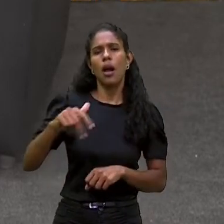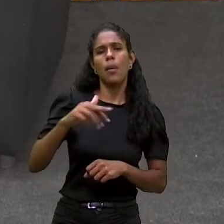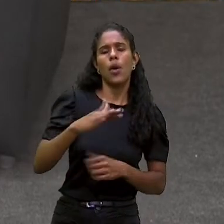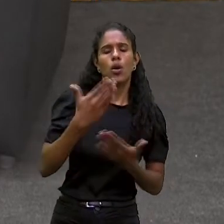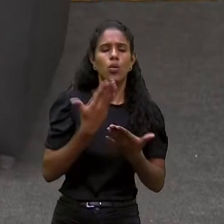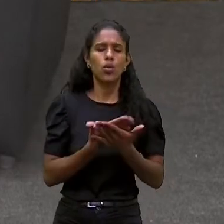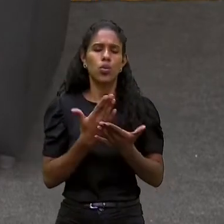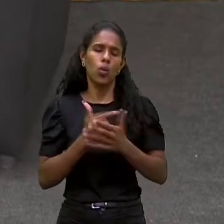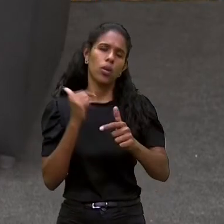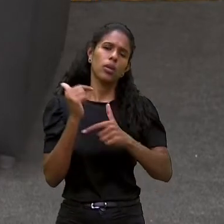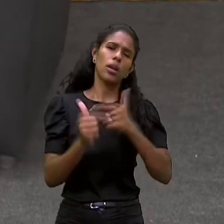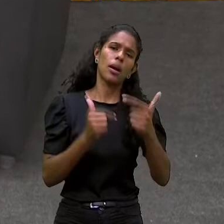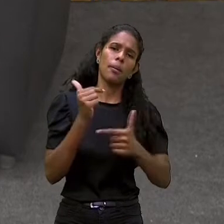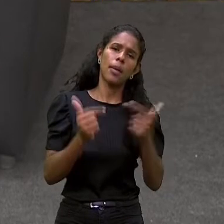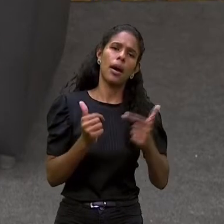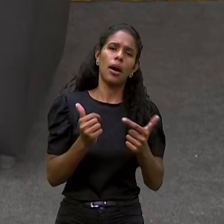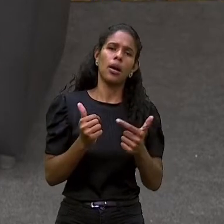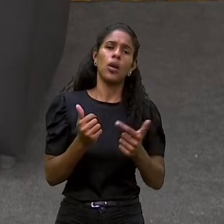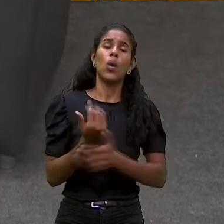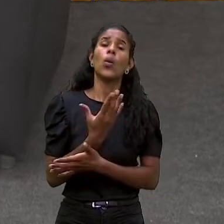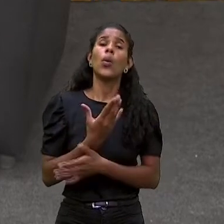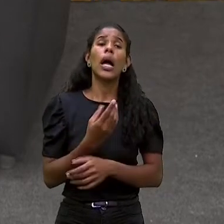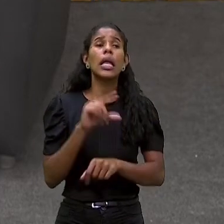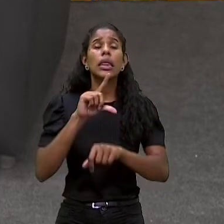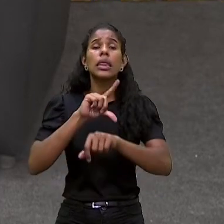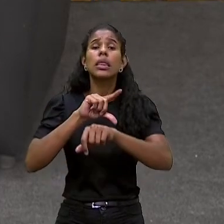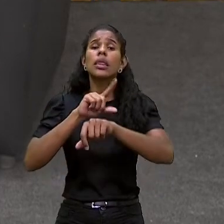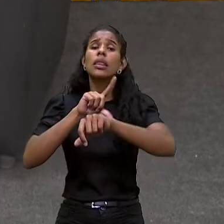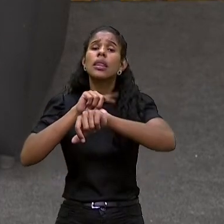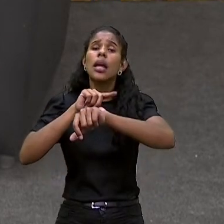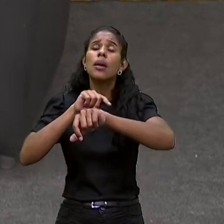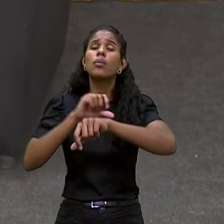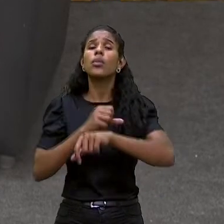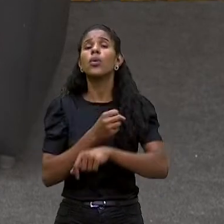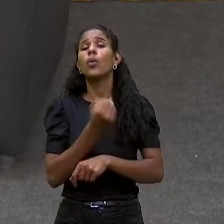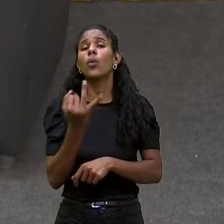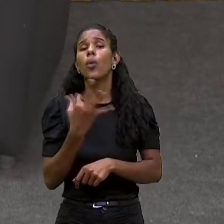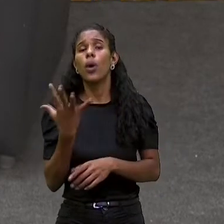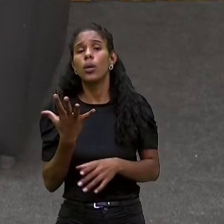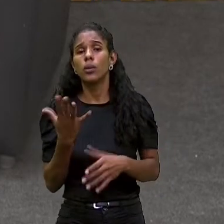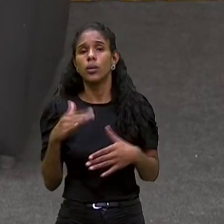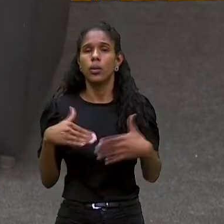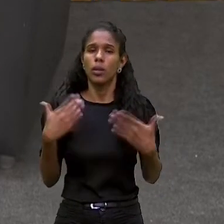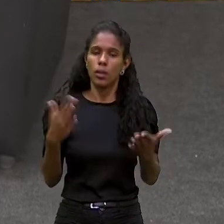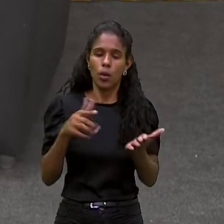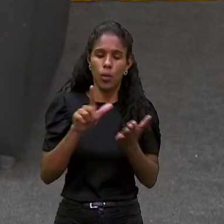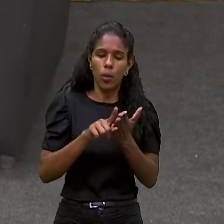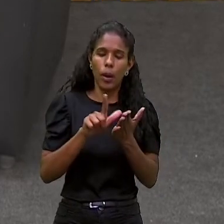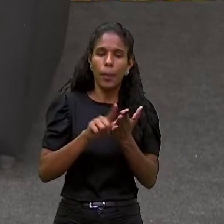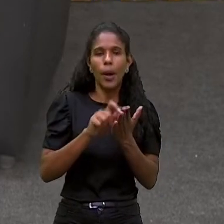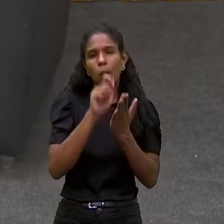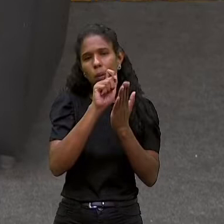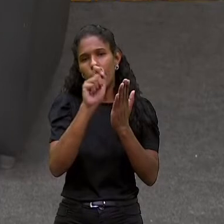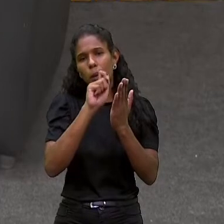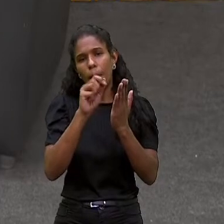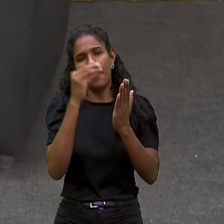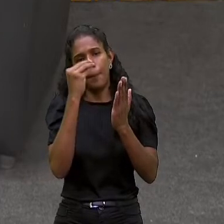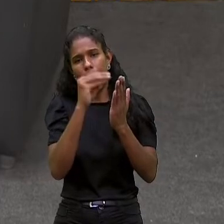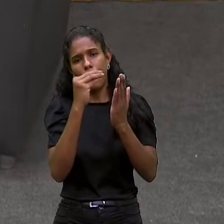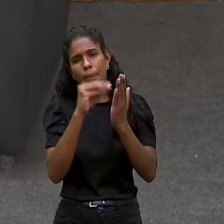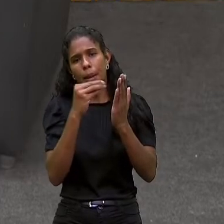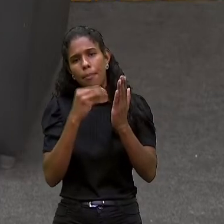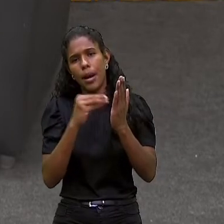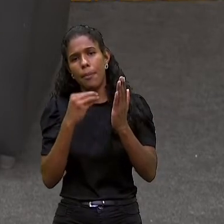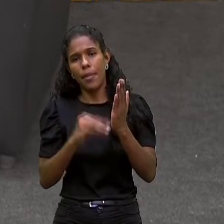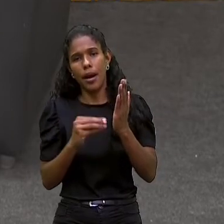trabalho. Anote com sono. Anote, põe no papel. E aí, ali no papel, você vai colocar um tempo para